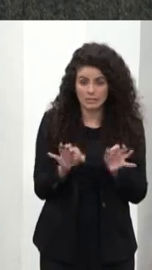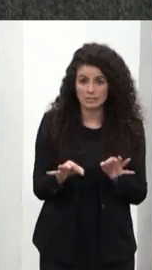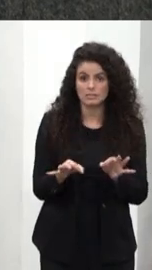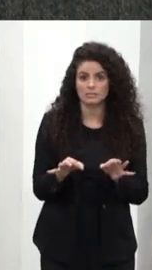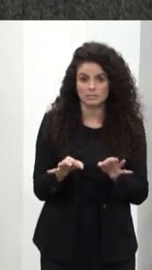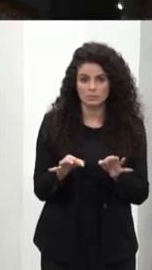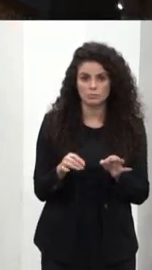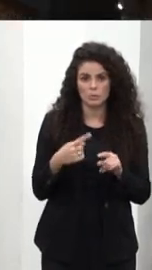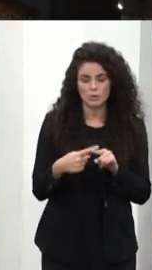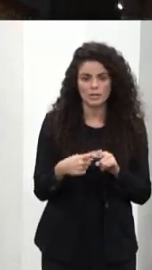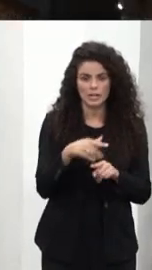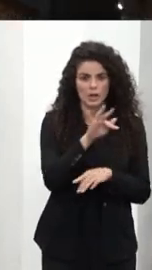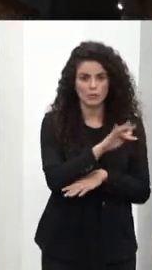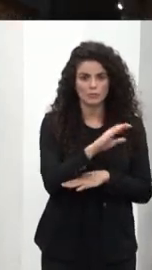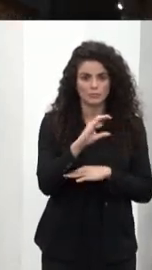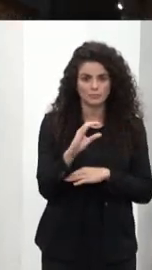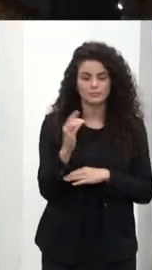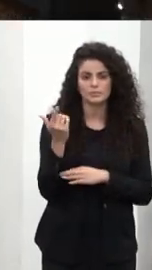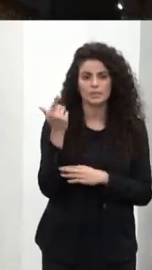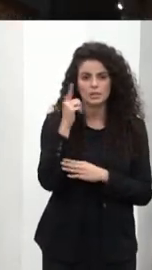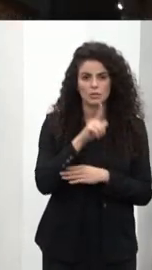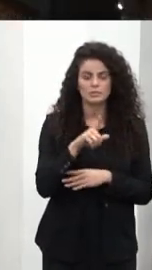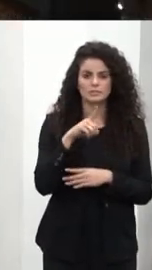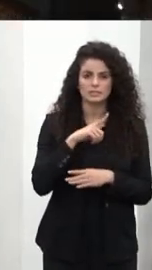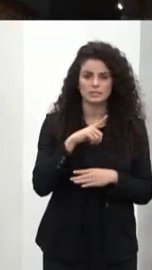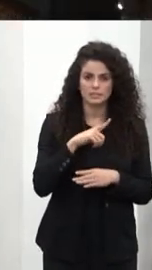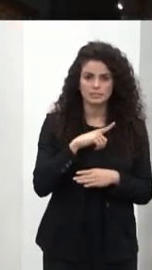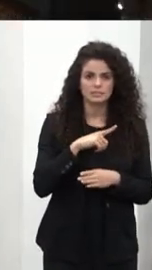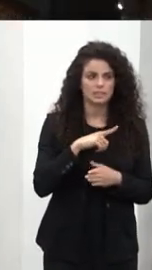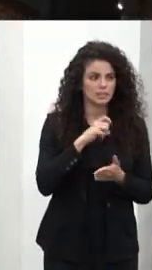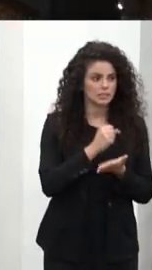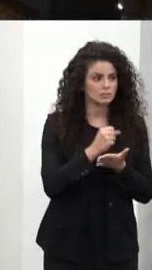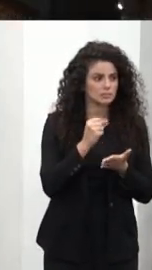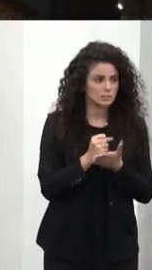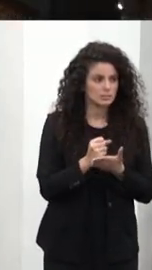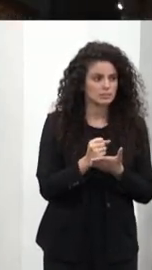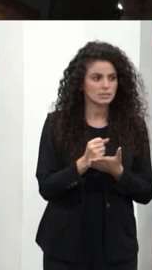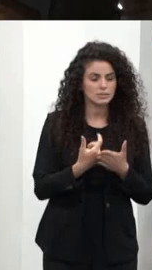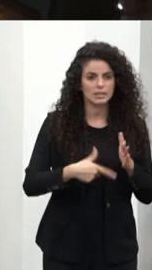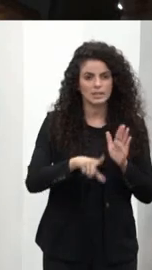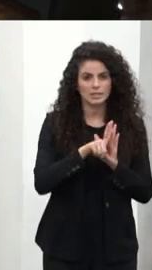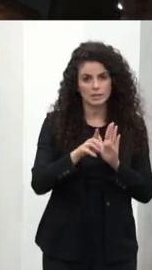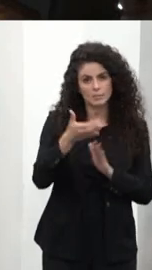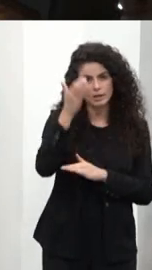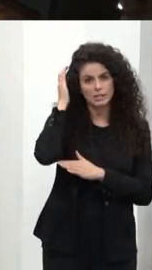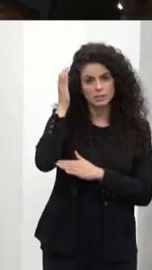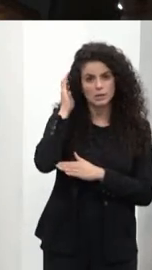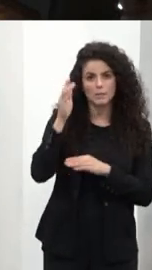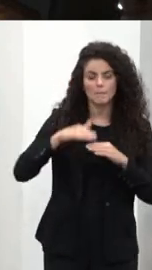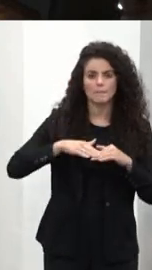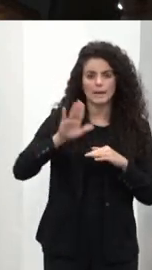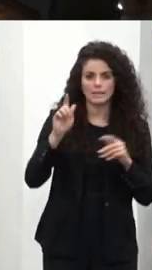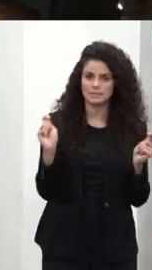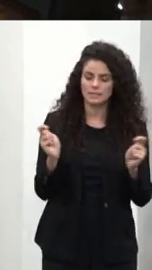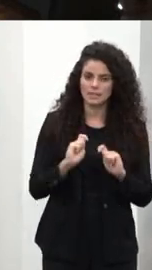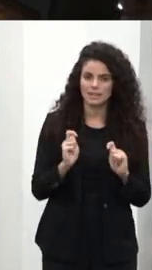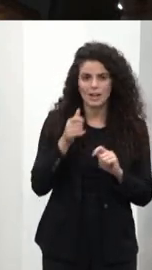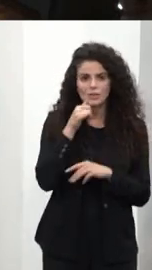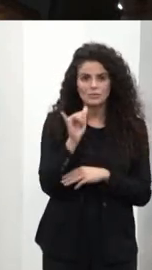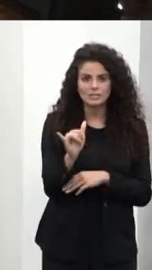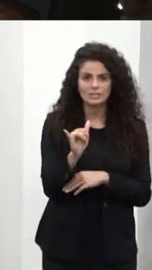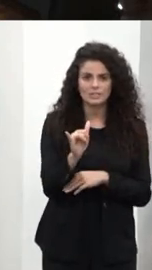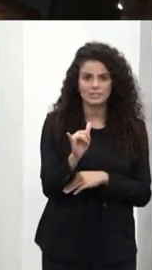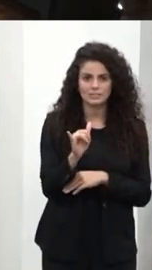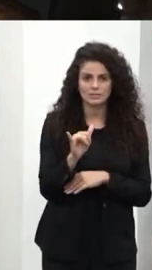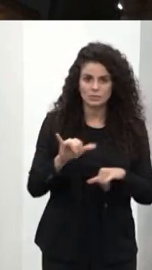fundação tem condição de pôr em atividade a lei Paulo Gustavo mas muito mais poderia ser feito com menos sacrifício e com